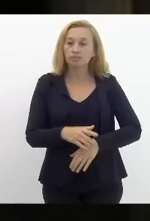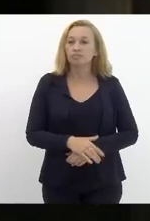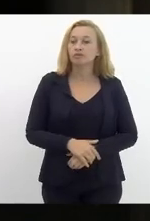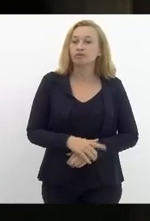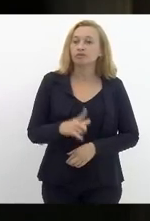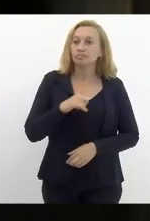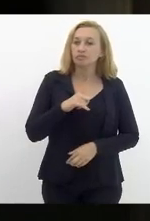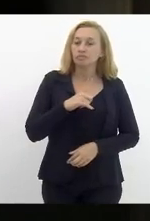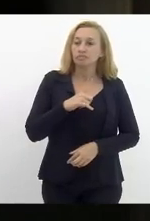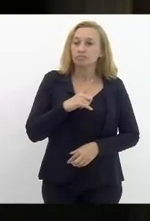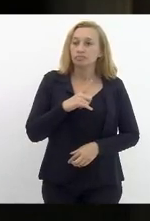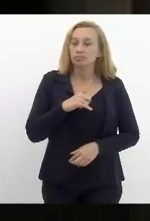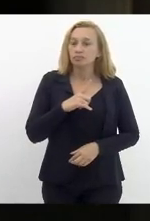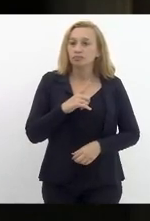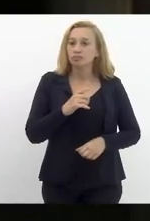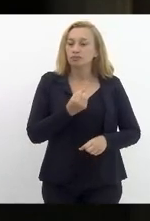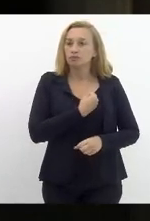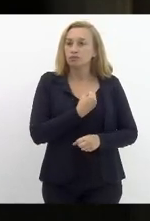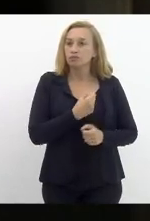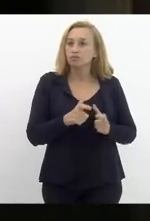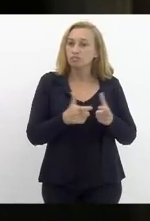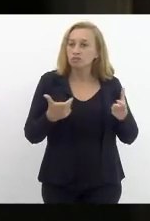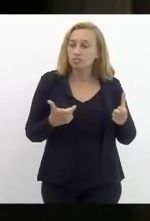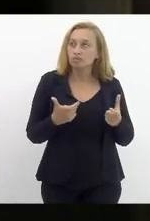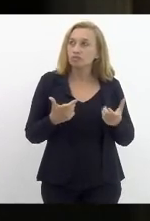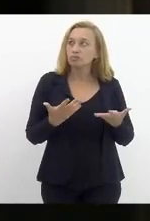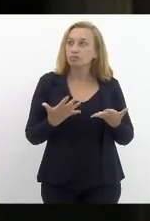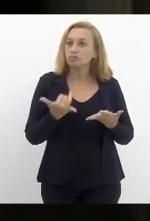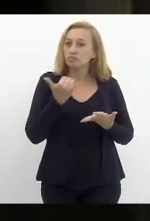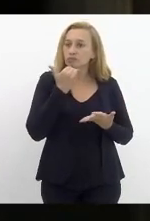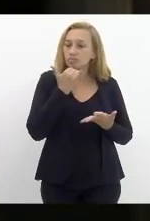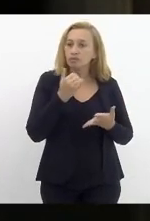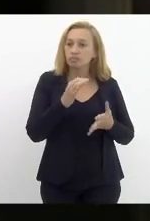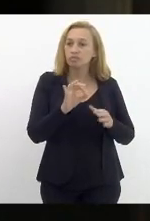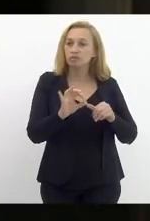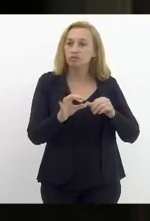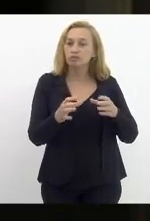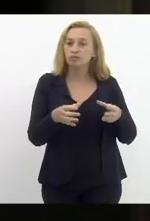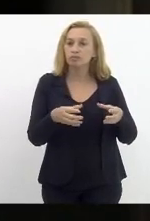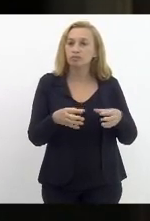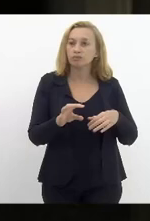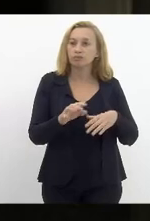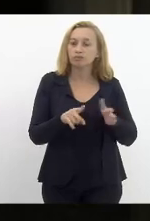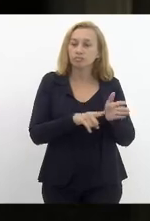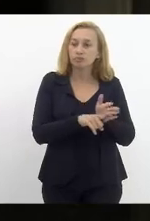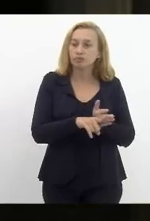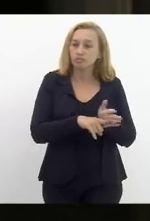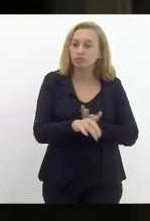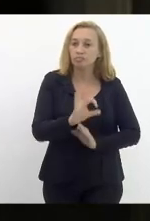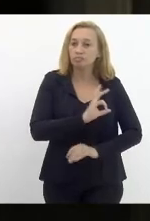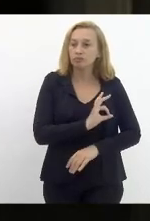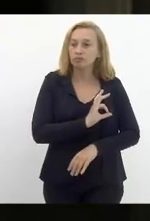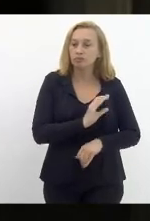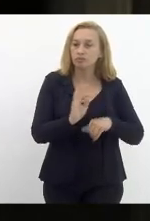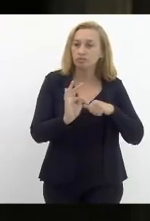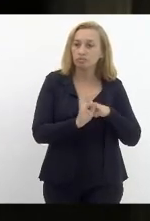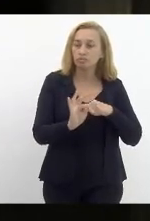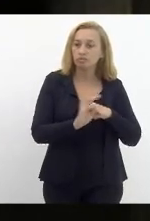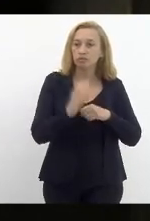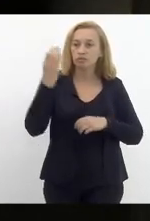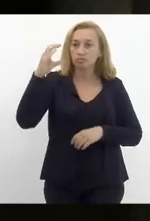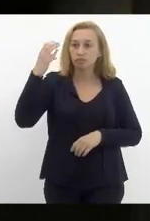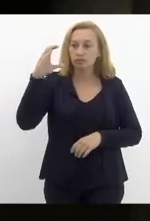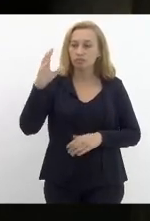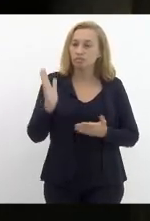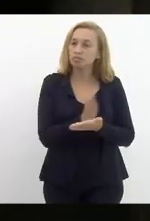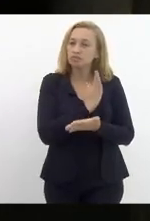um grande aparelhamento com relação à política, à polícia técnico-científica. Alguns materiais que a polícia até